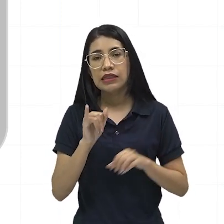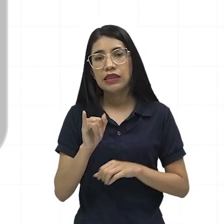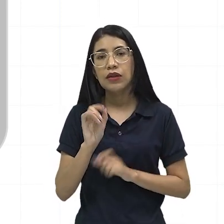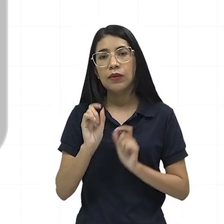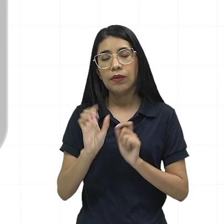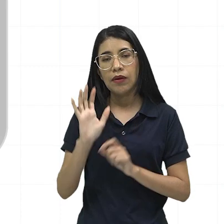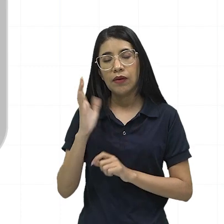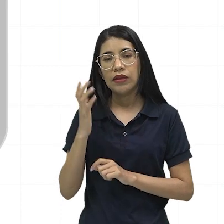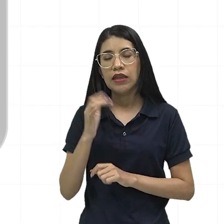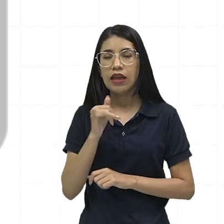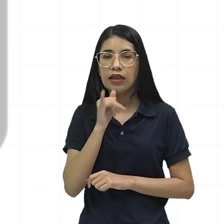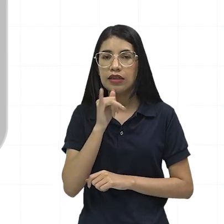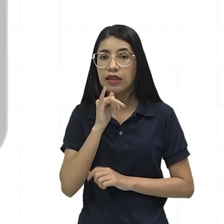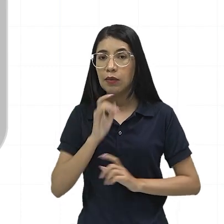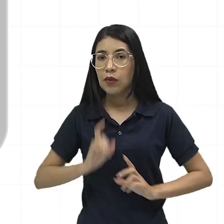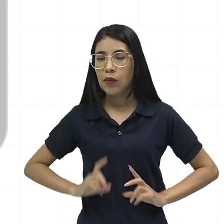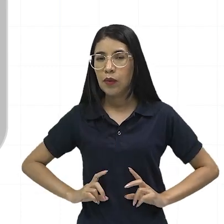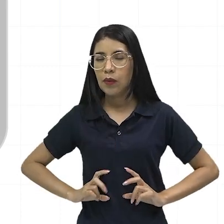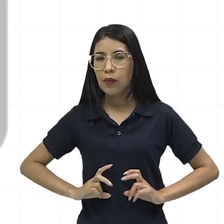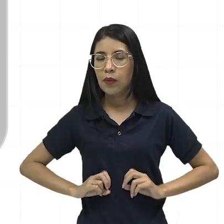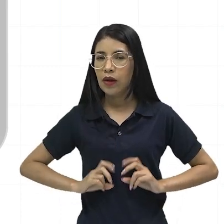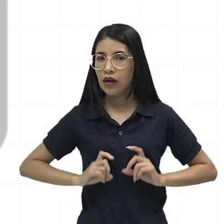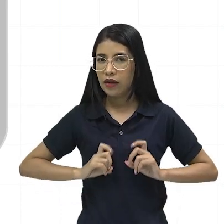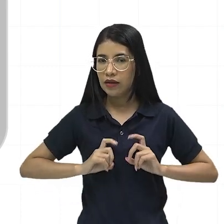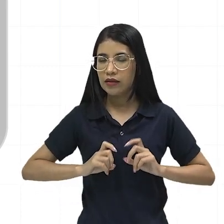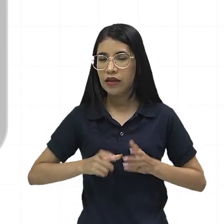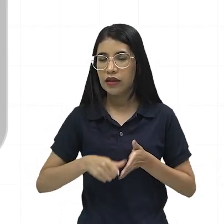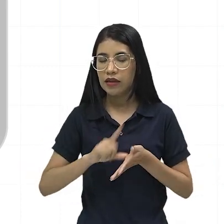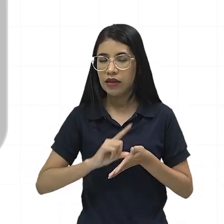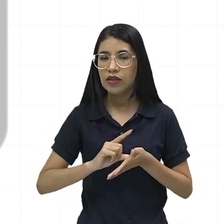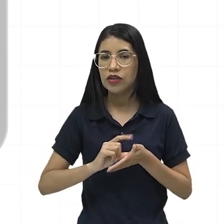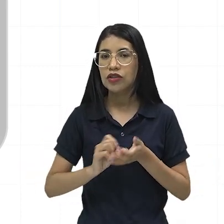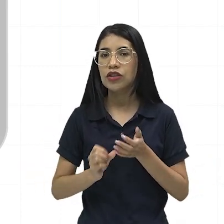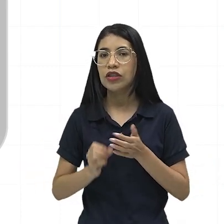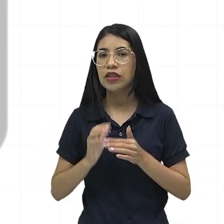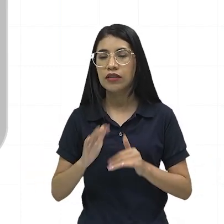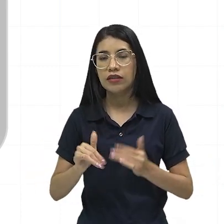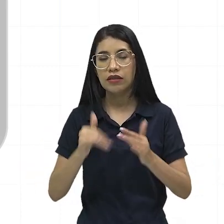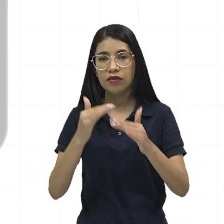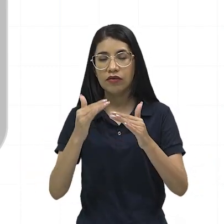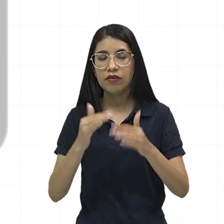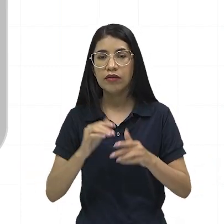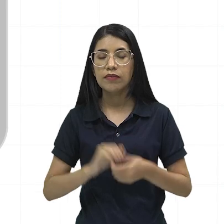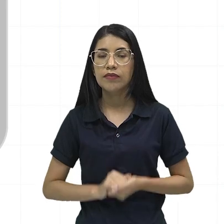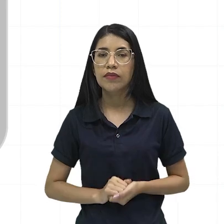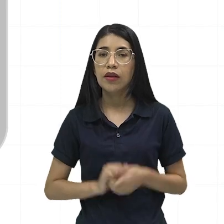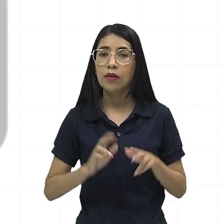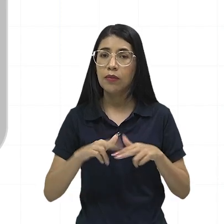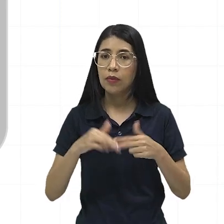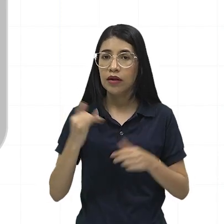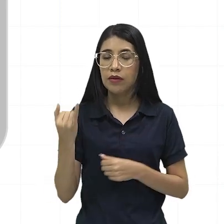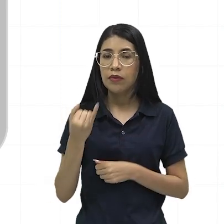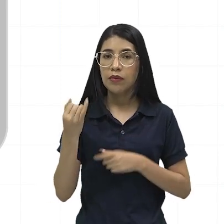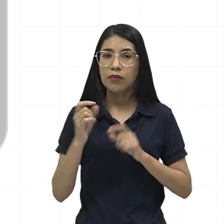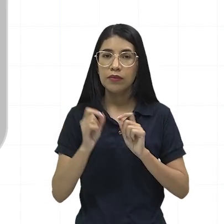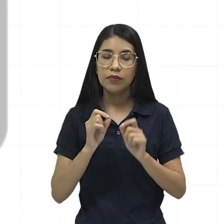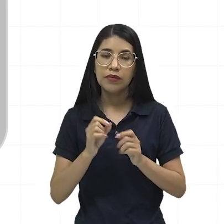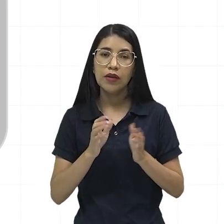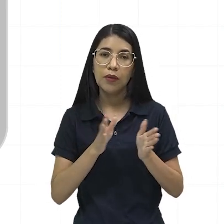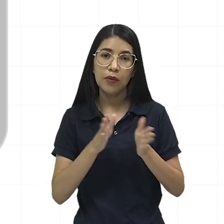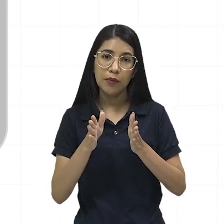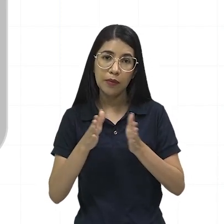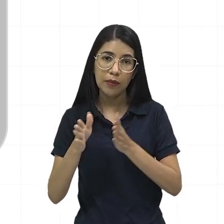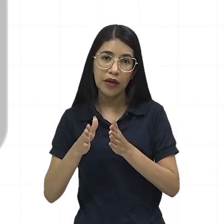caso, um câncer, né, antes que ele se desenvolva, tá certo? Por isso é importante que a mulher ela tenha esse